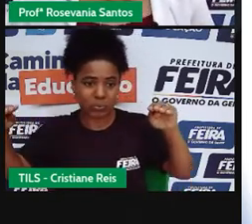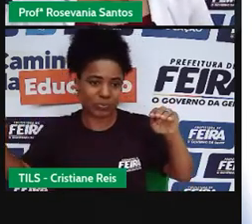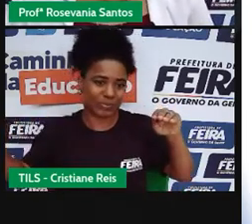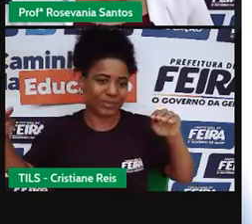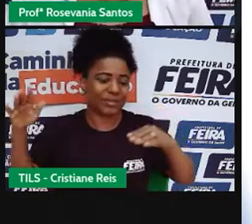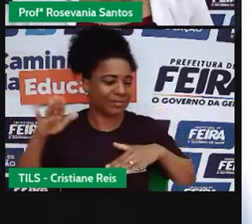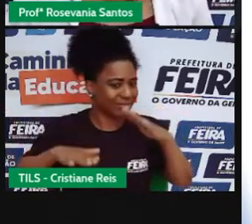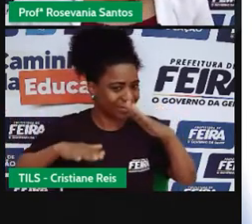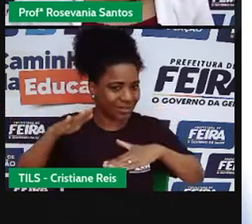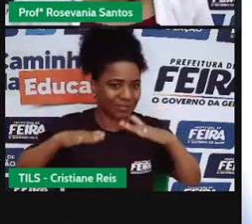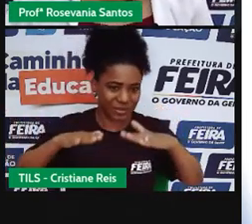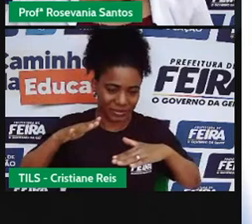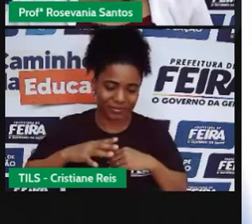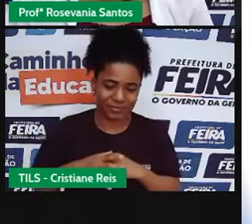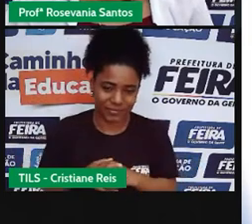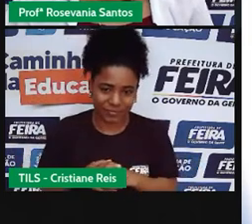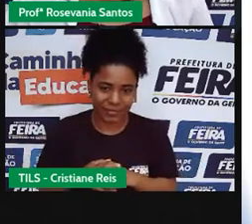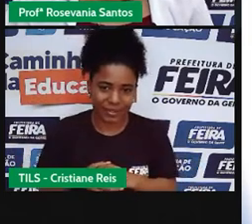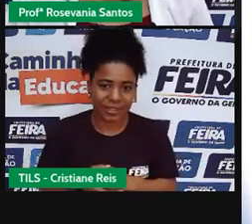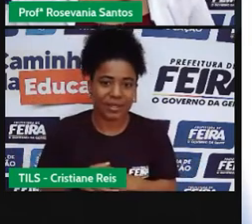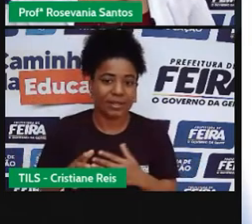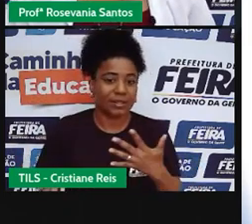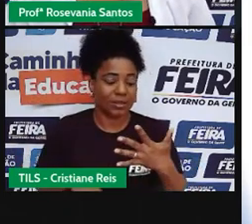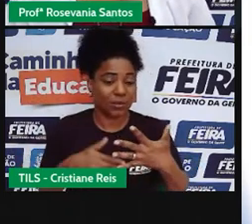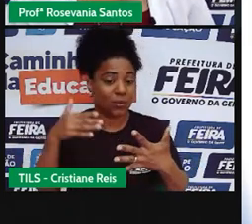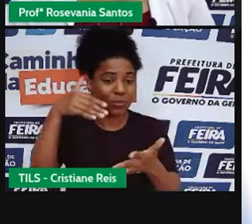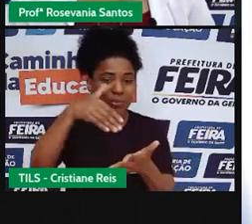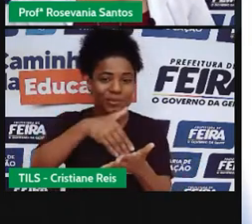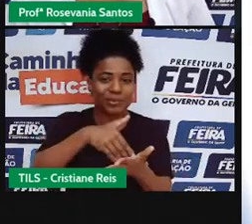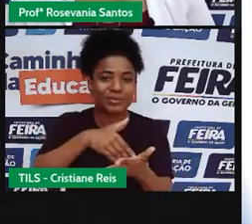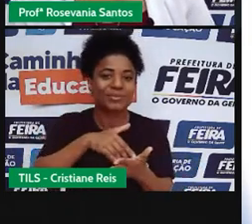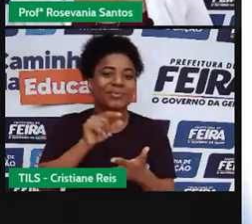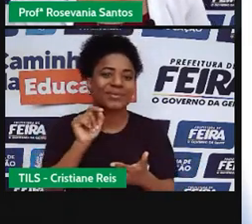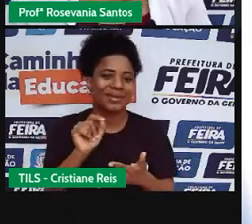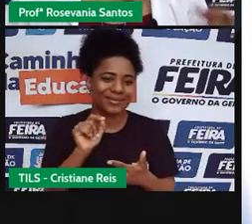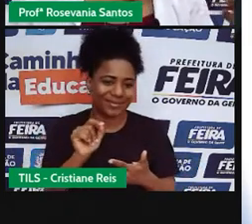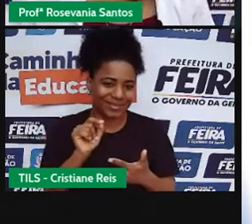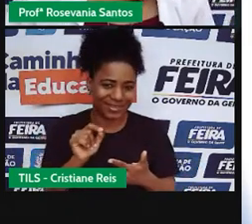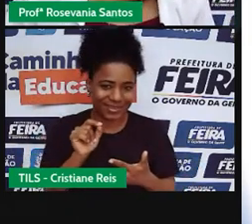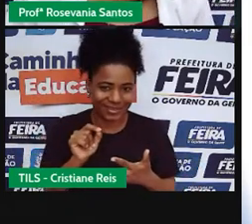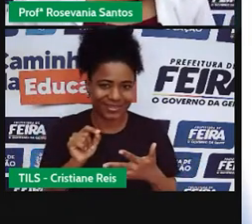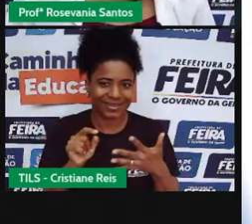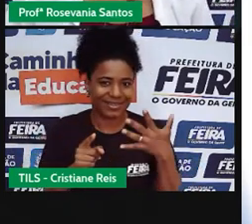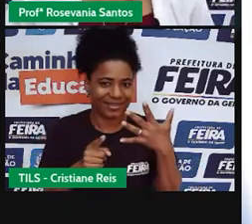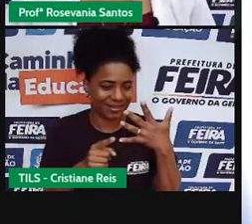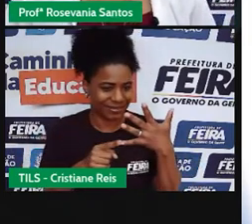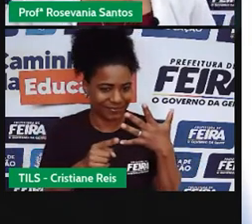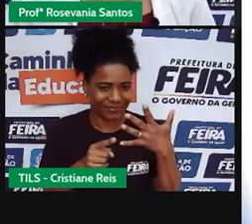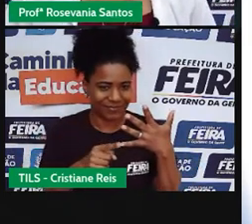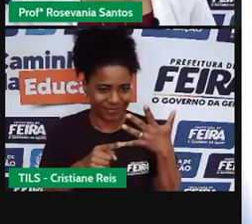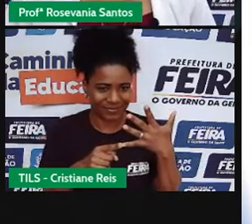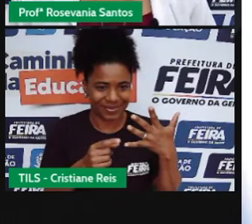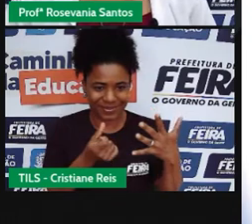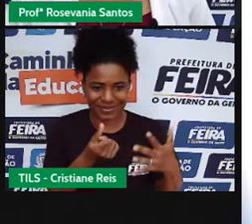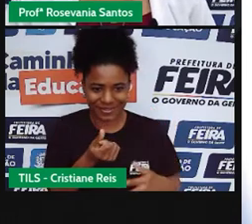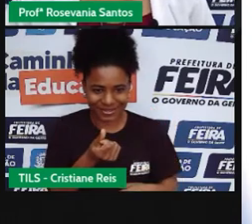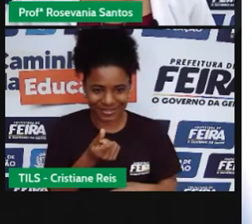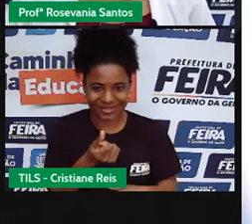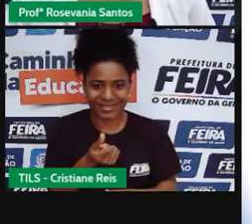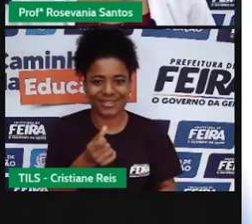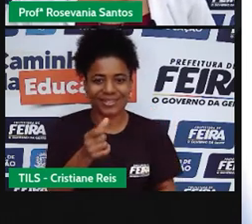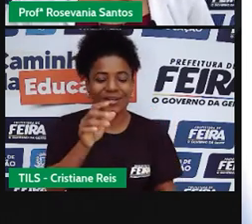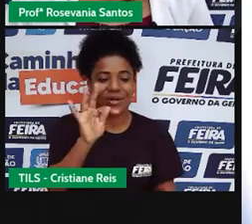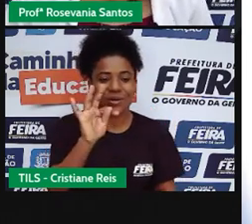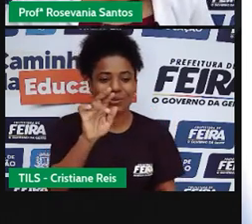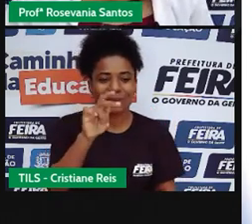tem o tropical atlântico. Ah, mas é Atlântico, onde é que ele vai se localizar? Na linha próxima